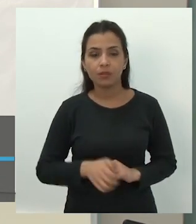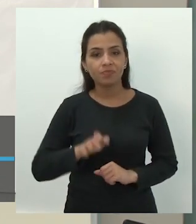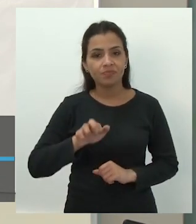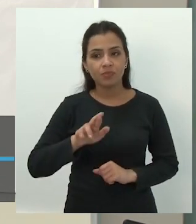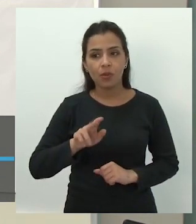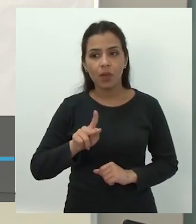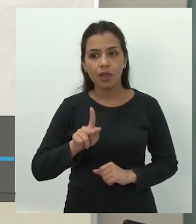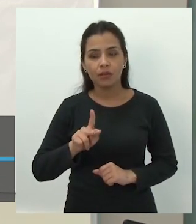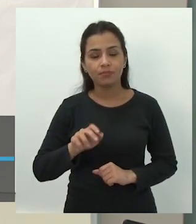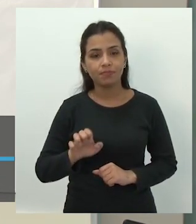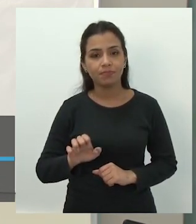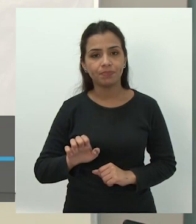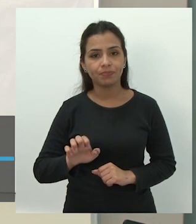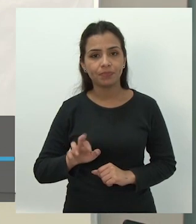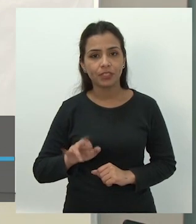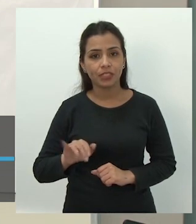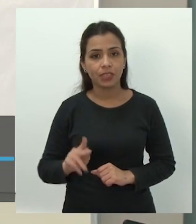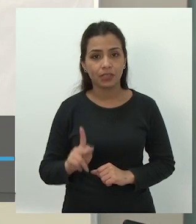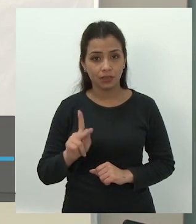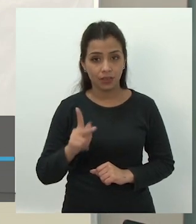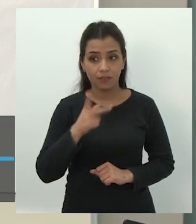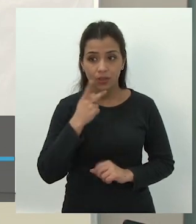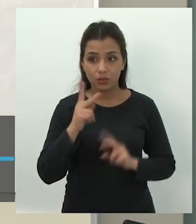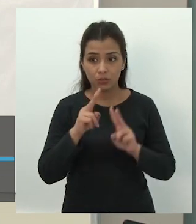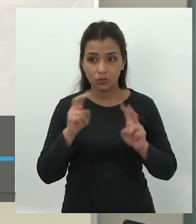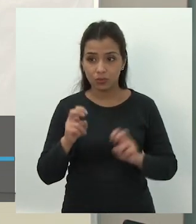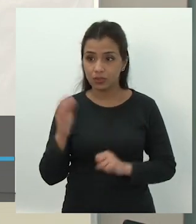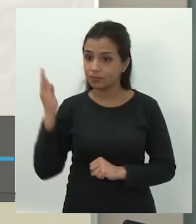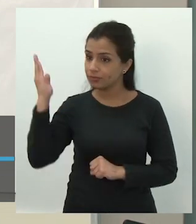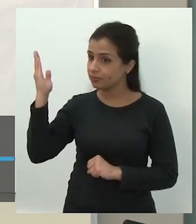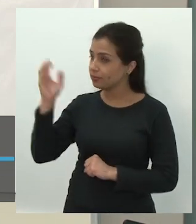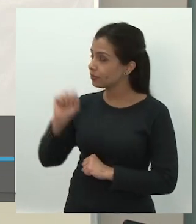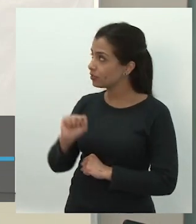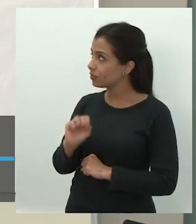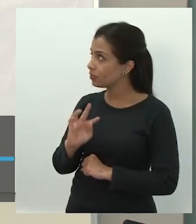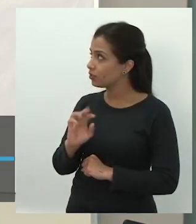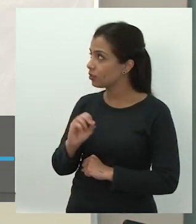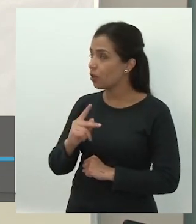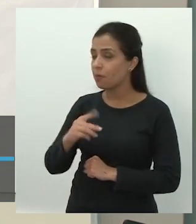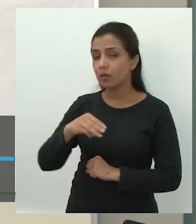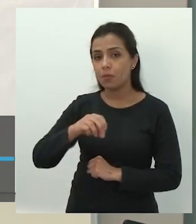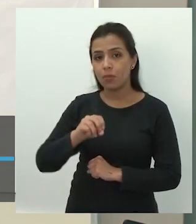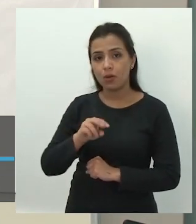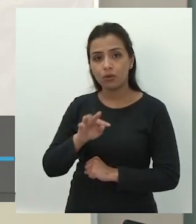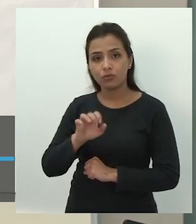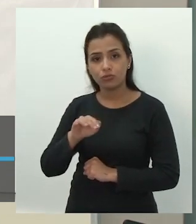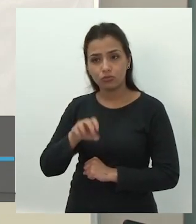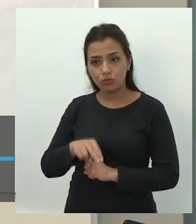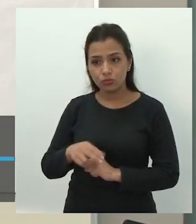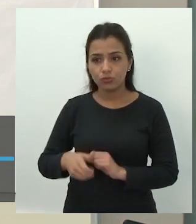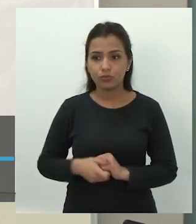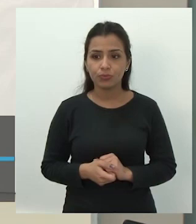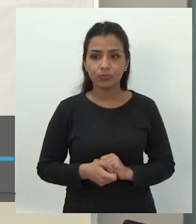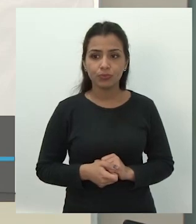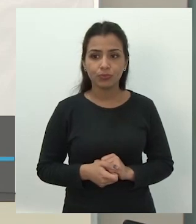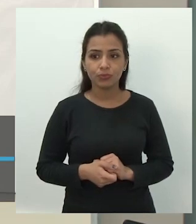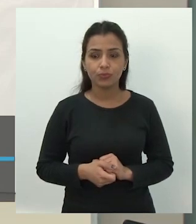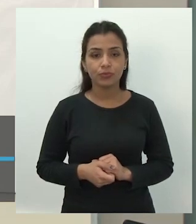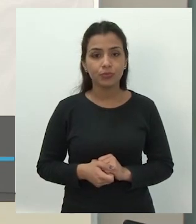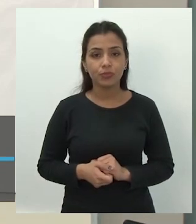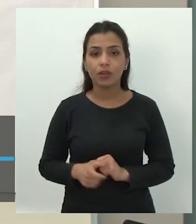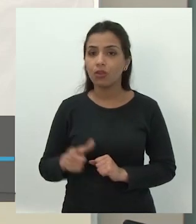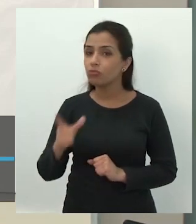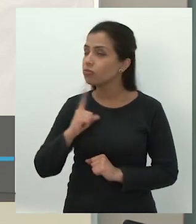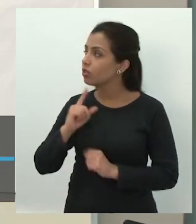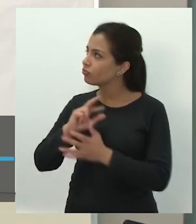motion, que seria, né, um editor de imagens, né, de filmes, tá? O Wellington citou as HQs, né? Então a gente tem várias